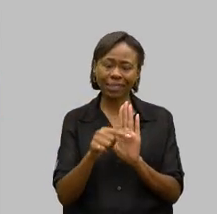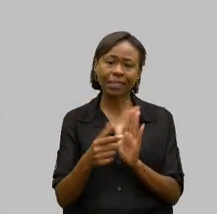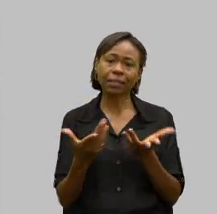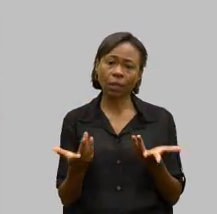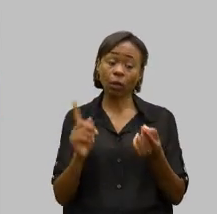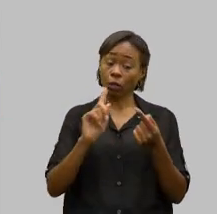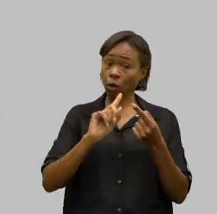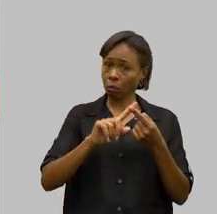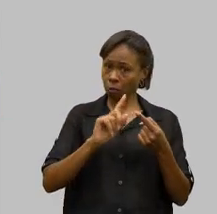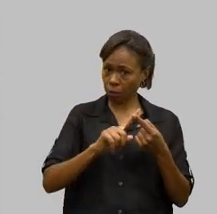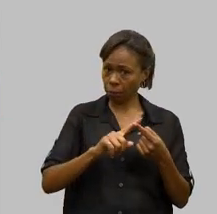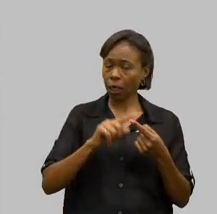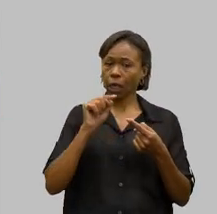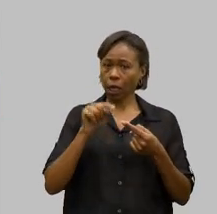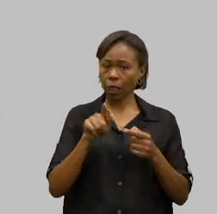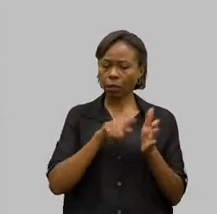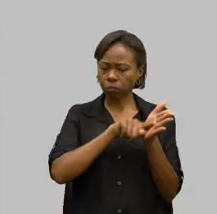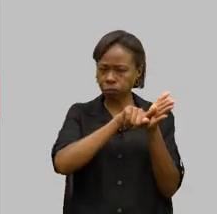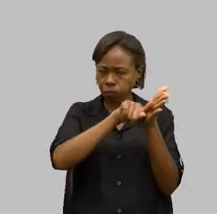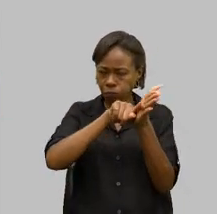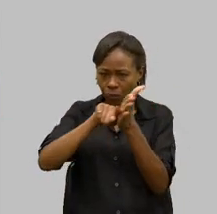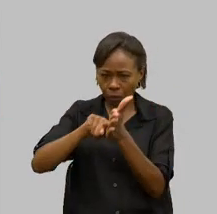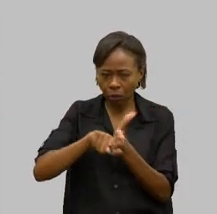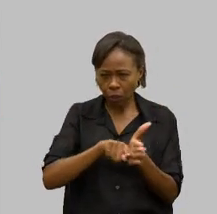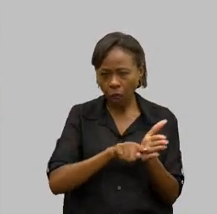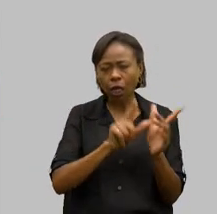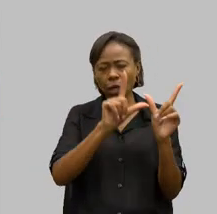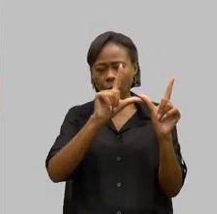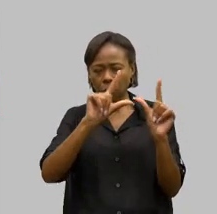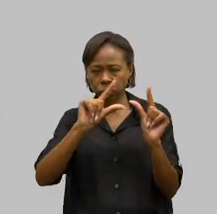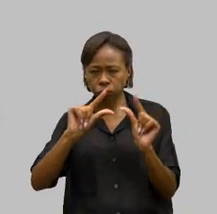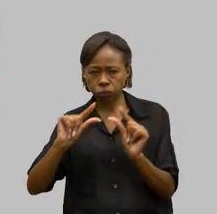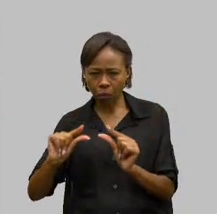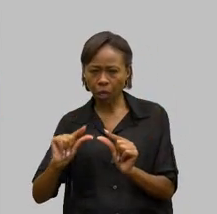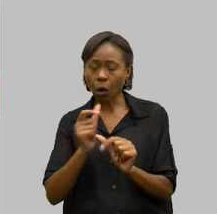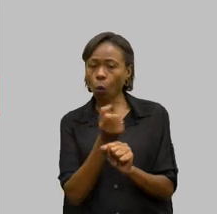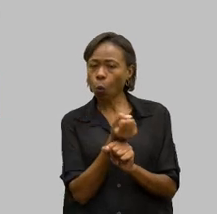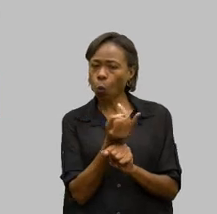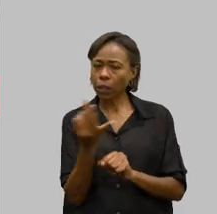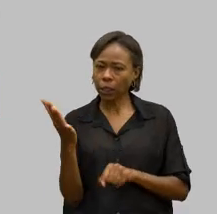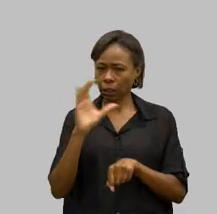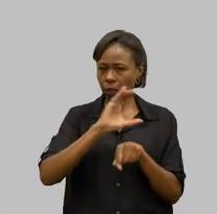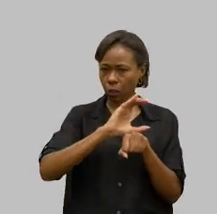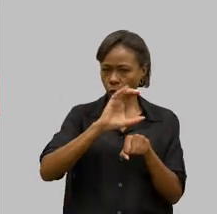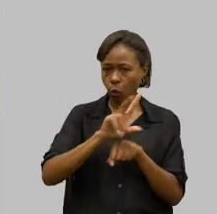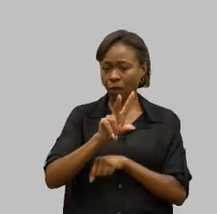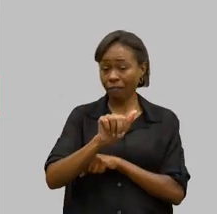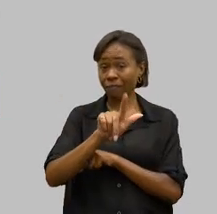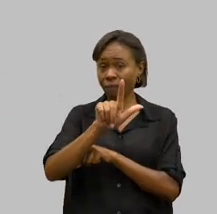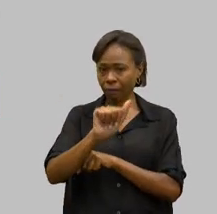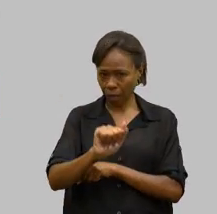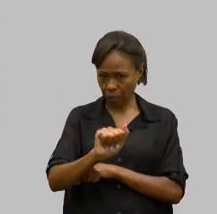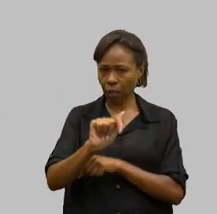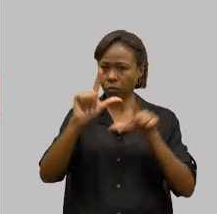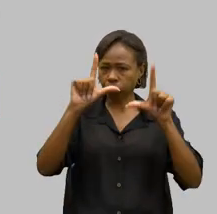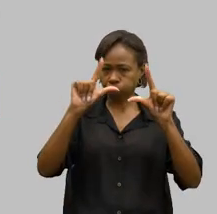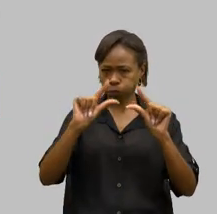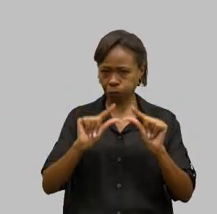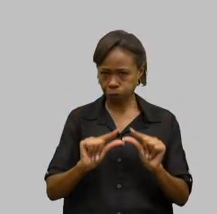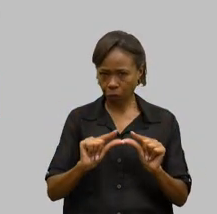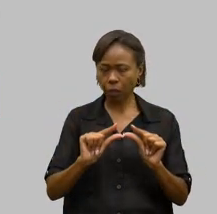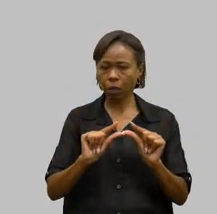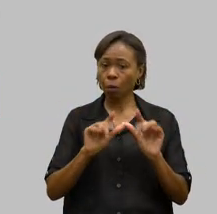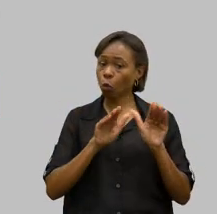o nosso mapa, que nós já estamos olhando, reduzimos drasticamente a quantidade de vagas para os